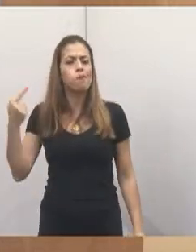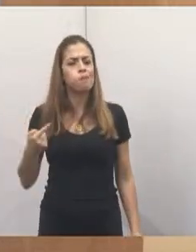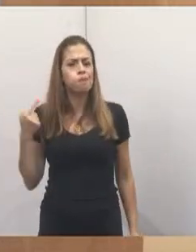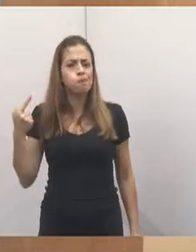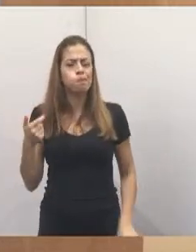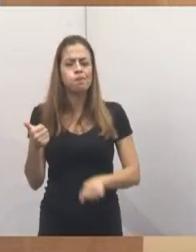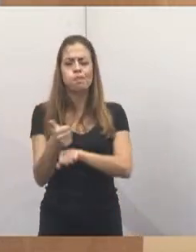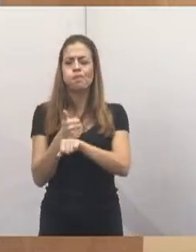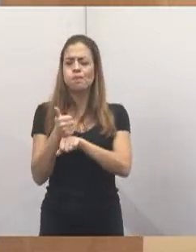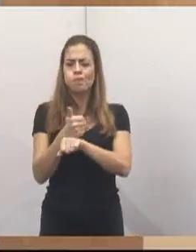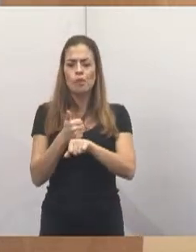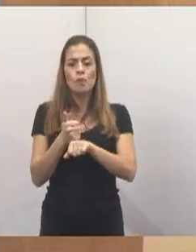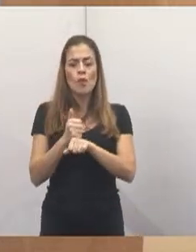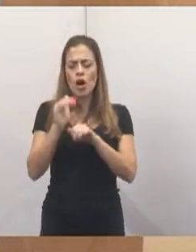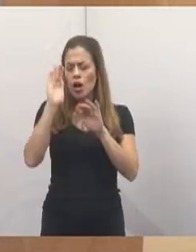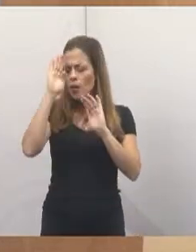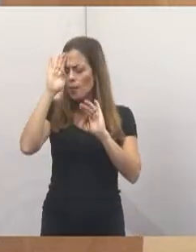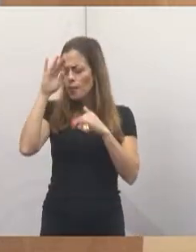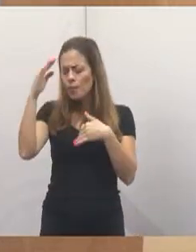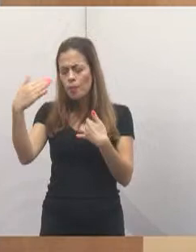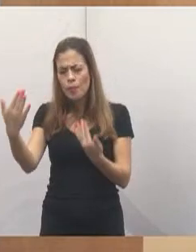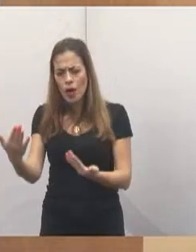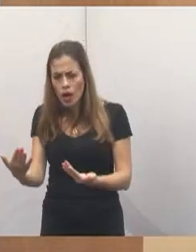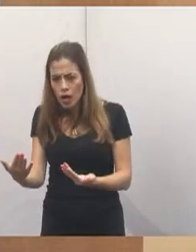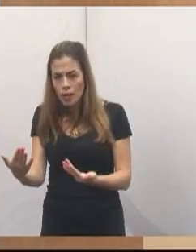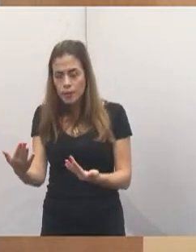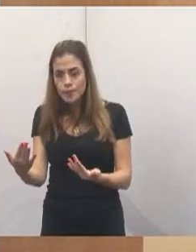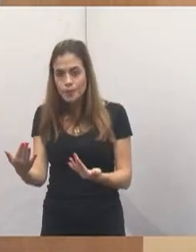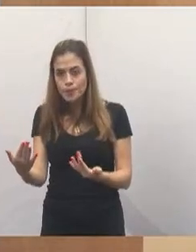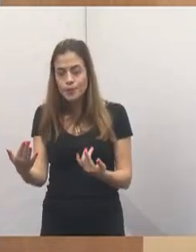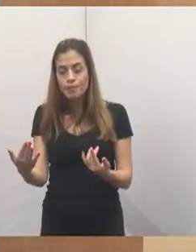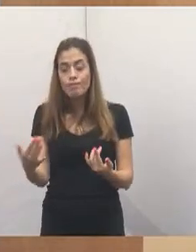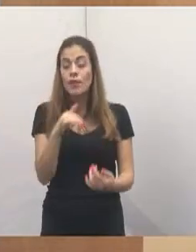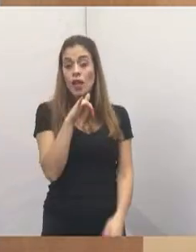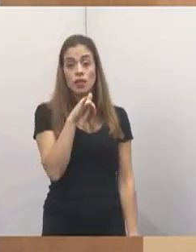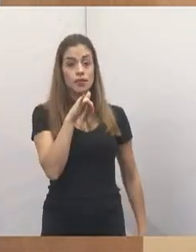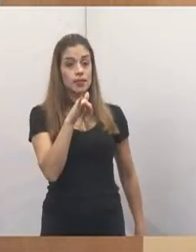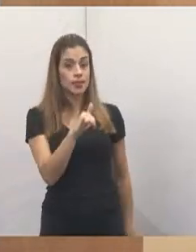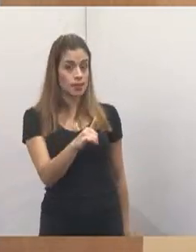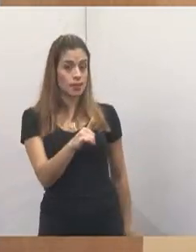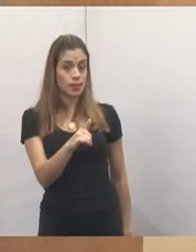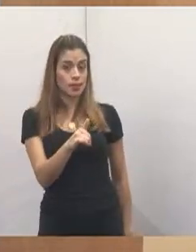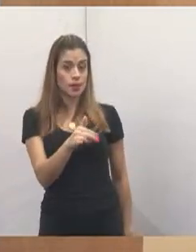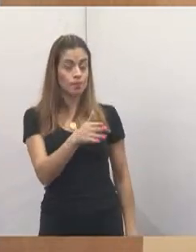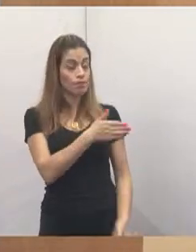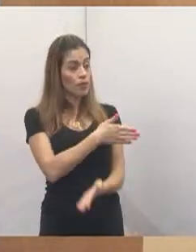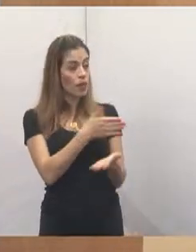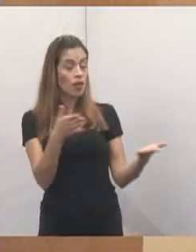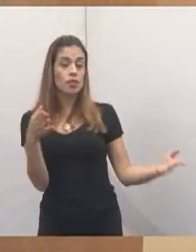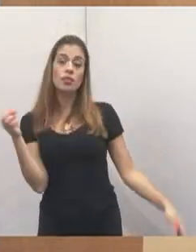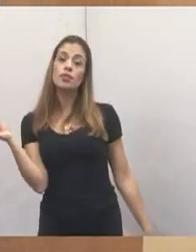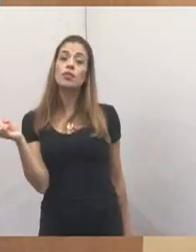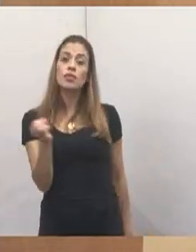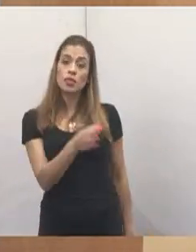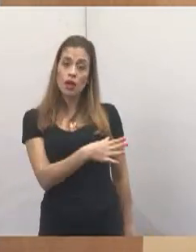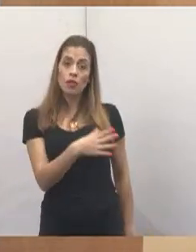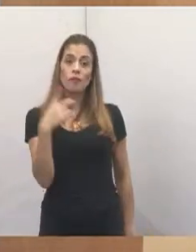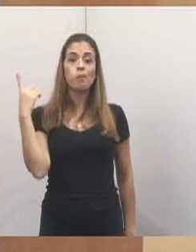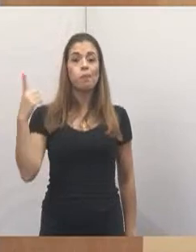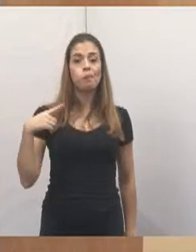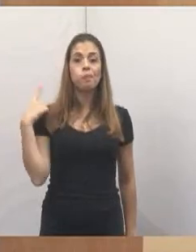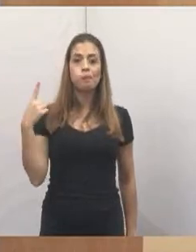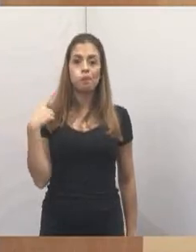uma profissão tão nobre e tão sublime, e queria dizer aqui aos novos